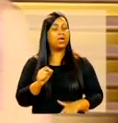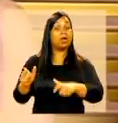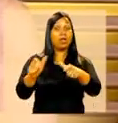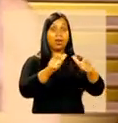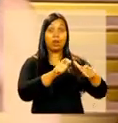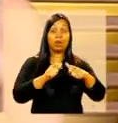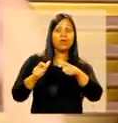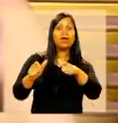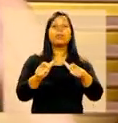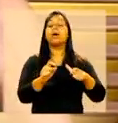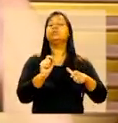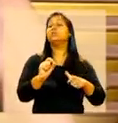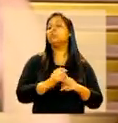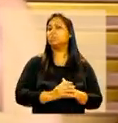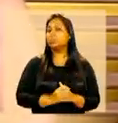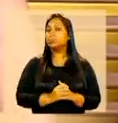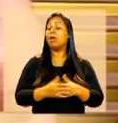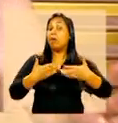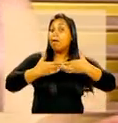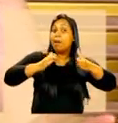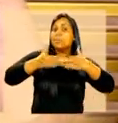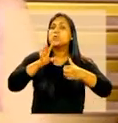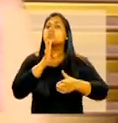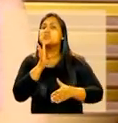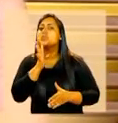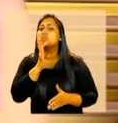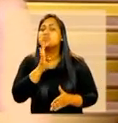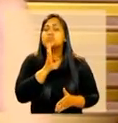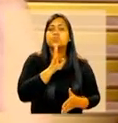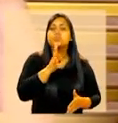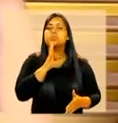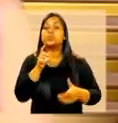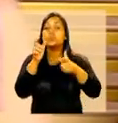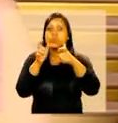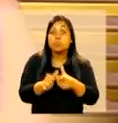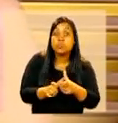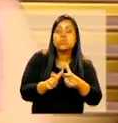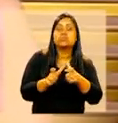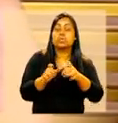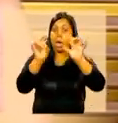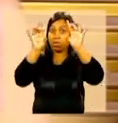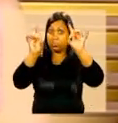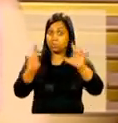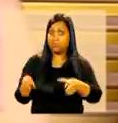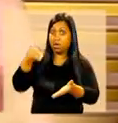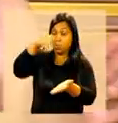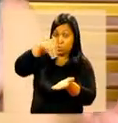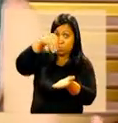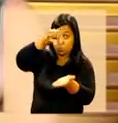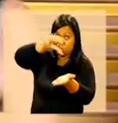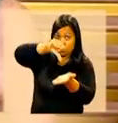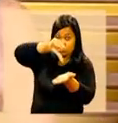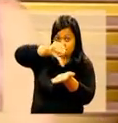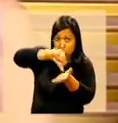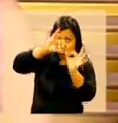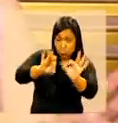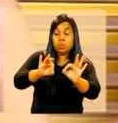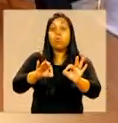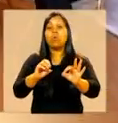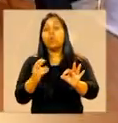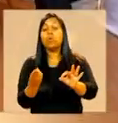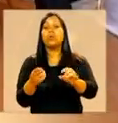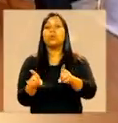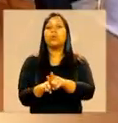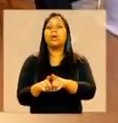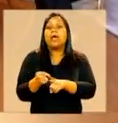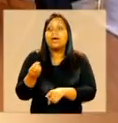desbravar os lugares, de ficar aberta para conhecer não só os pontos turísticos, né? Clássicos ali, ela né? é uma